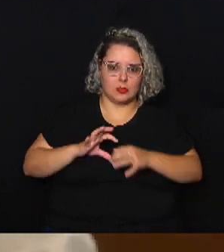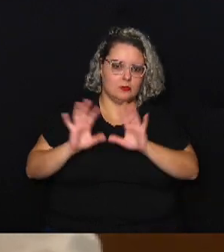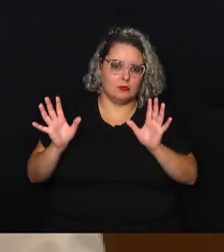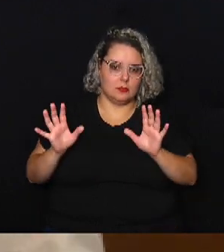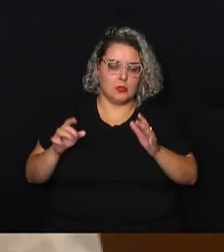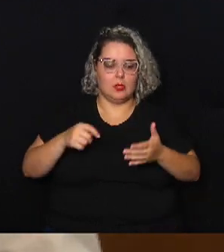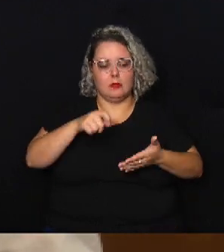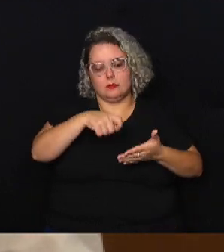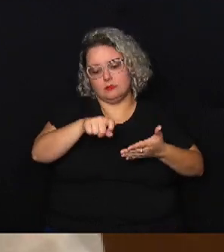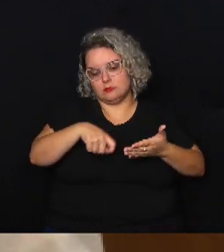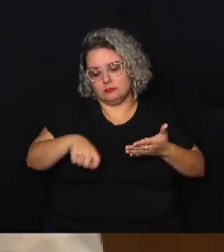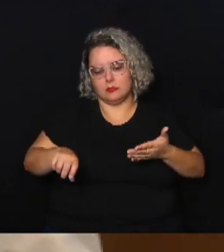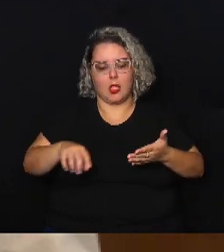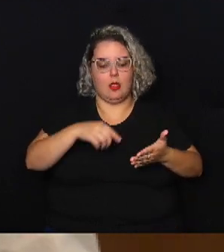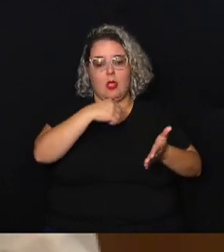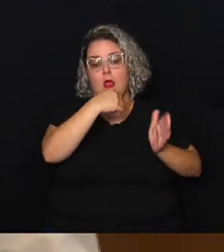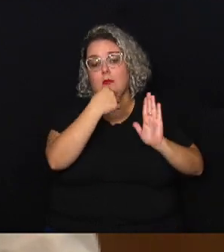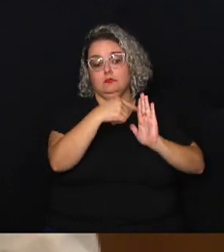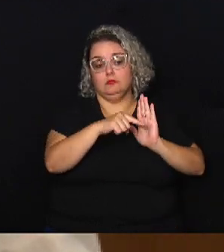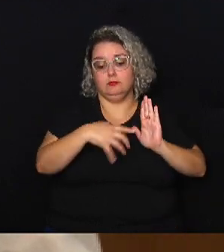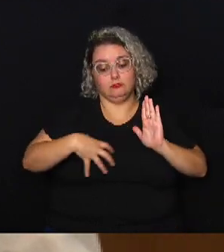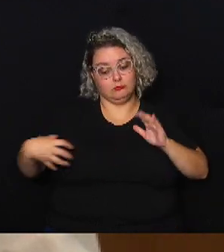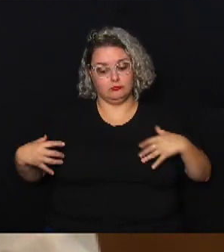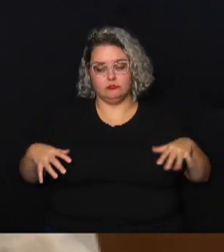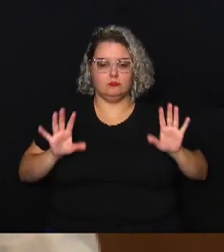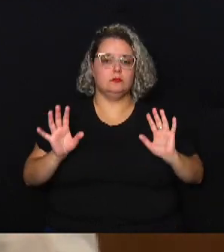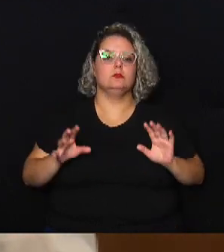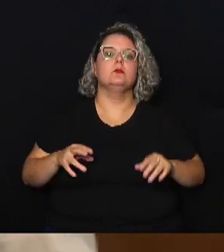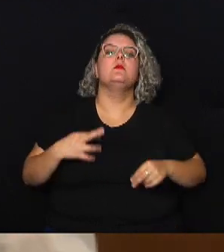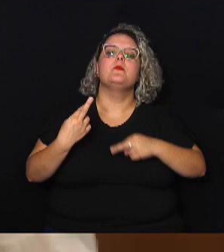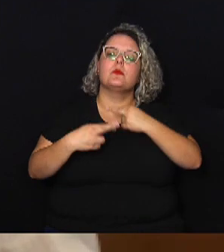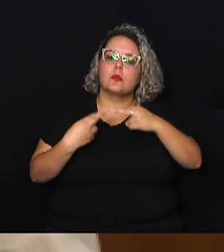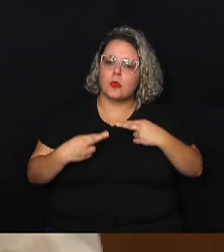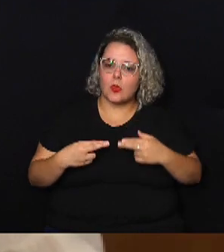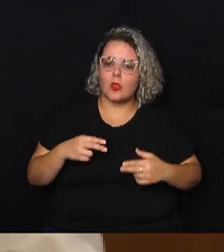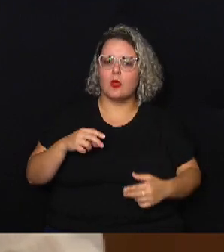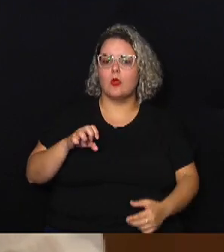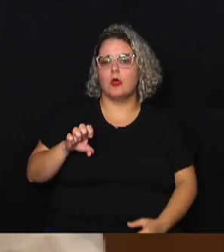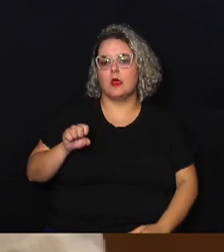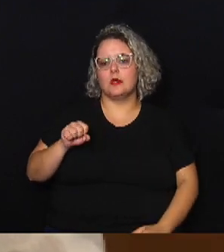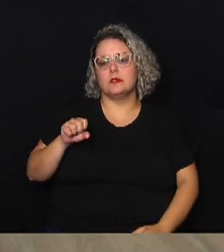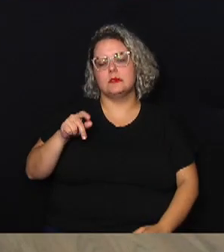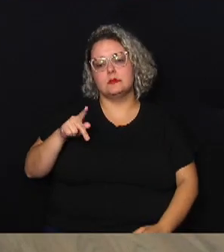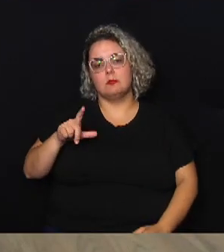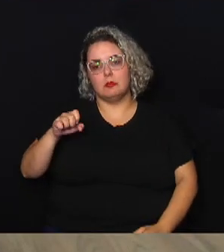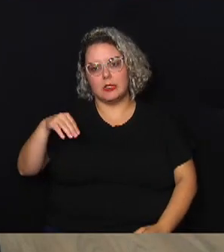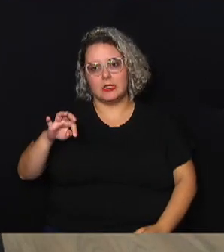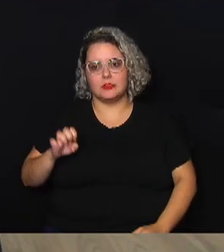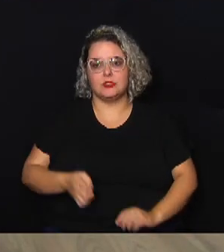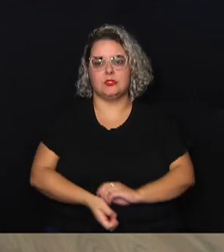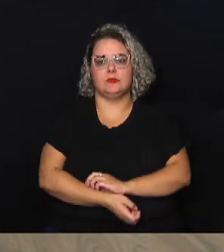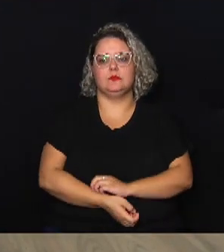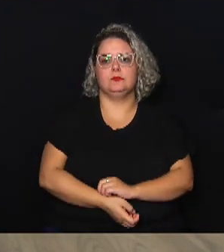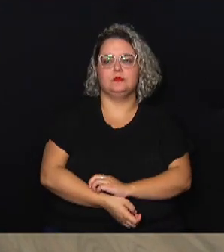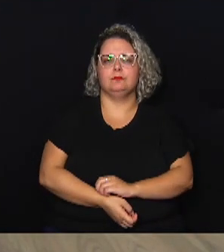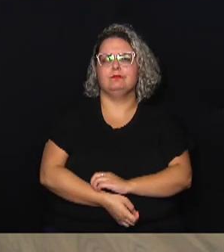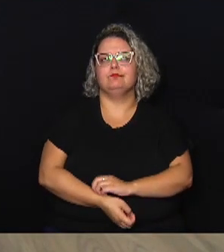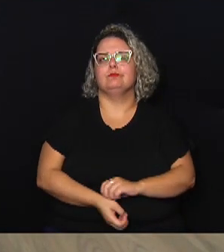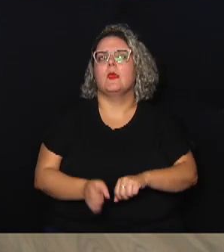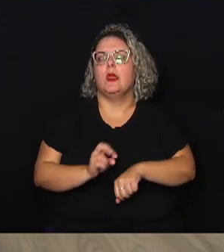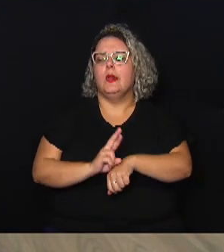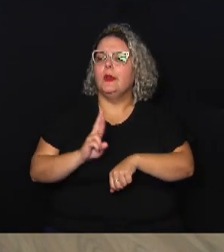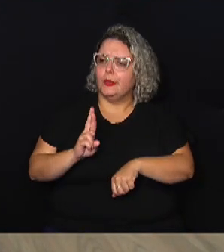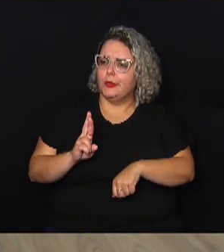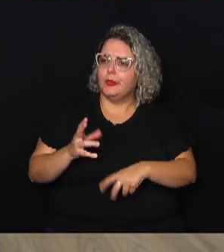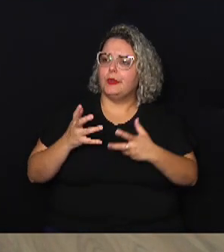Então, basicamente, são esses os motivos relacionados ao explante. Doutor, eu queria abrir aí um parênteses, né? O senhor está